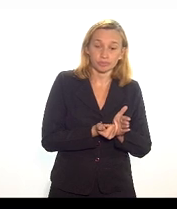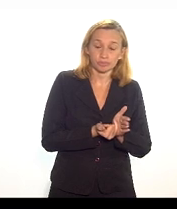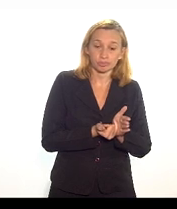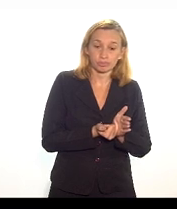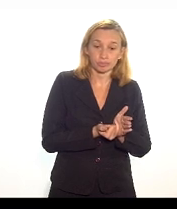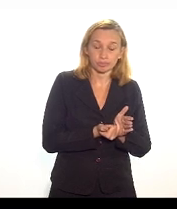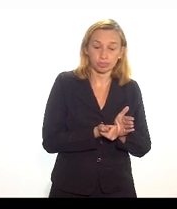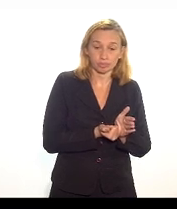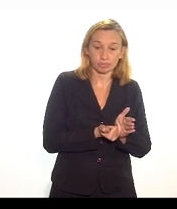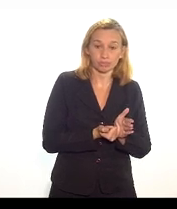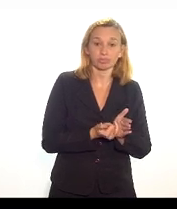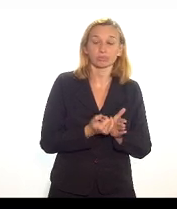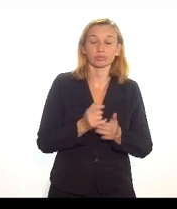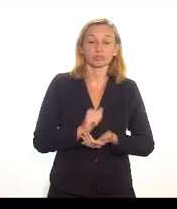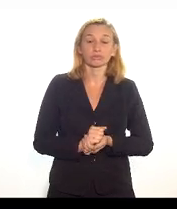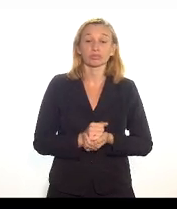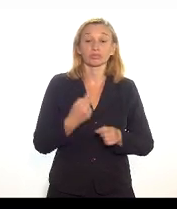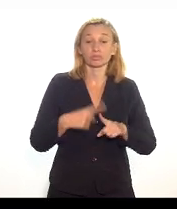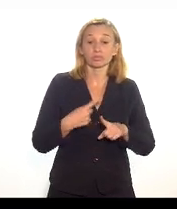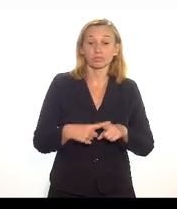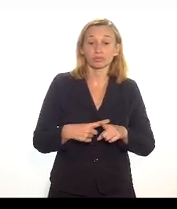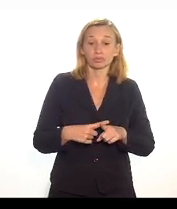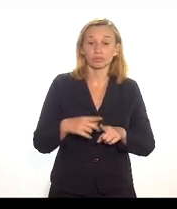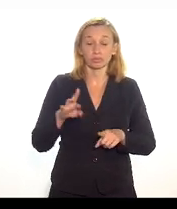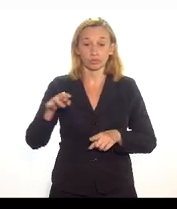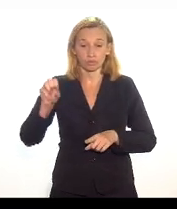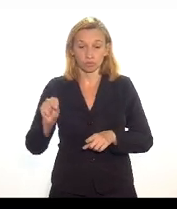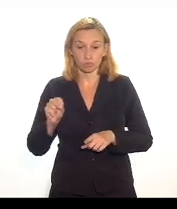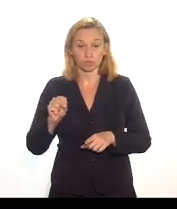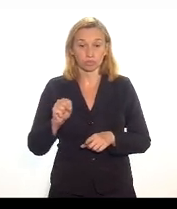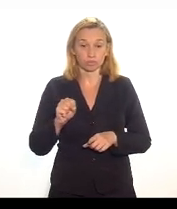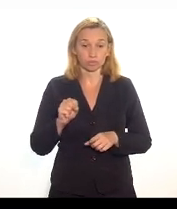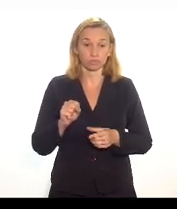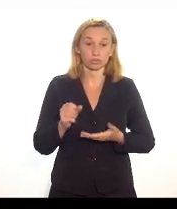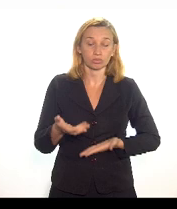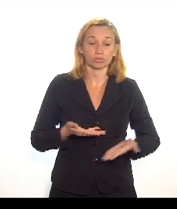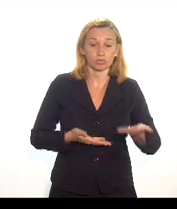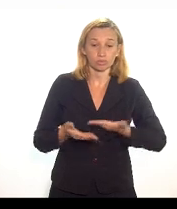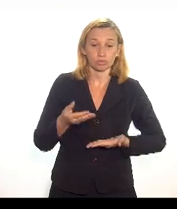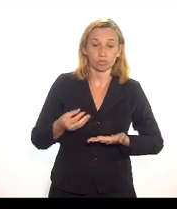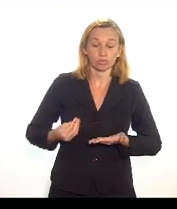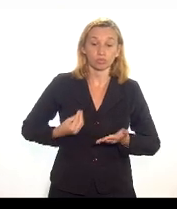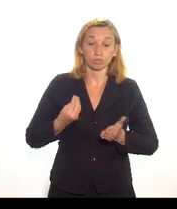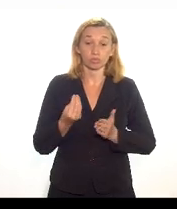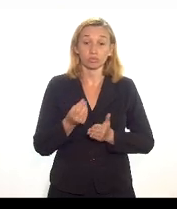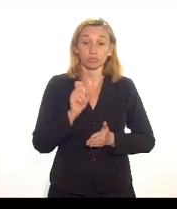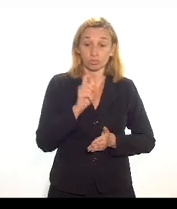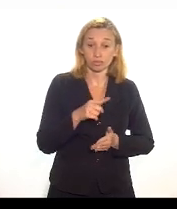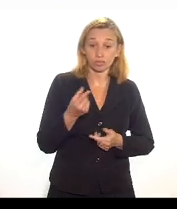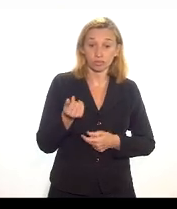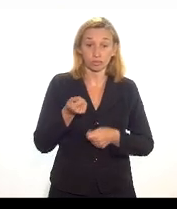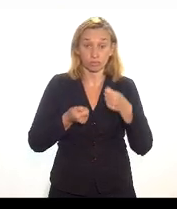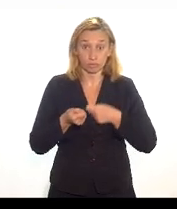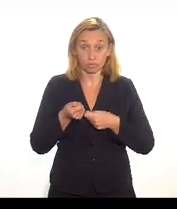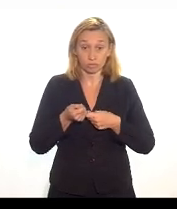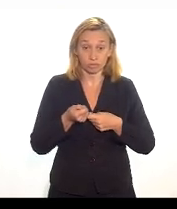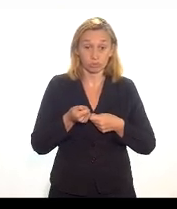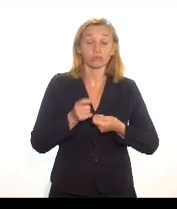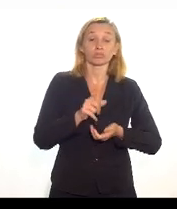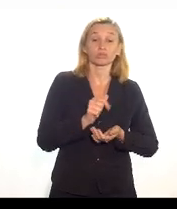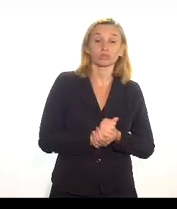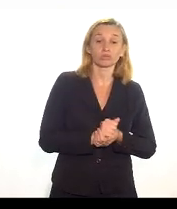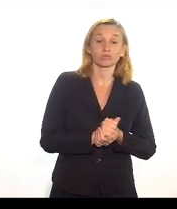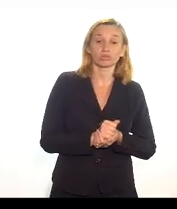as questões de royalties e participações especiais, elas são do âmbito do direito financeiro, ou seja, elas são